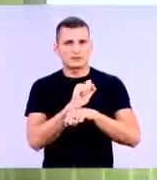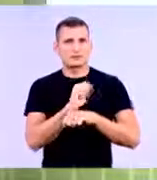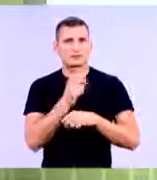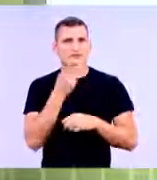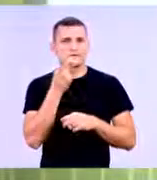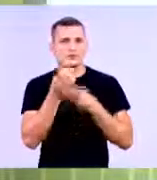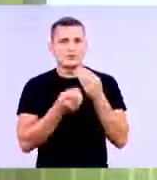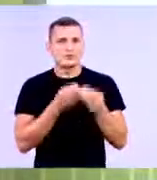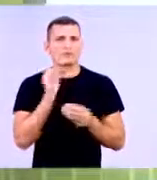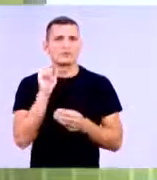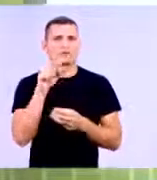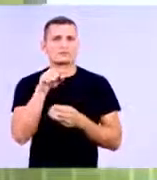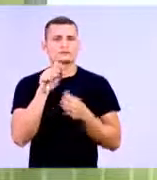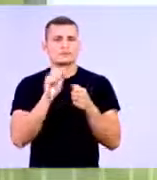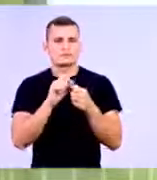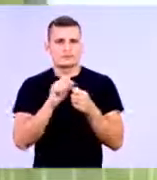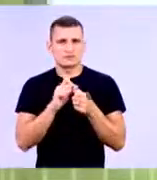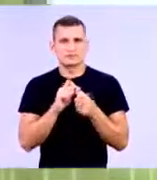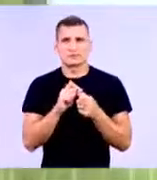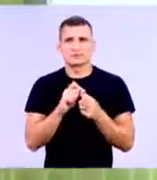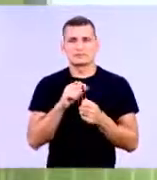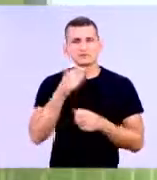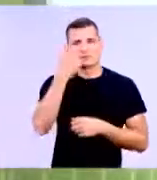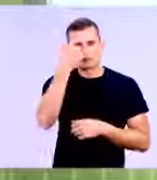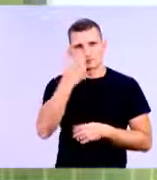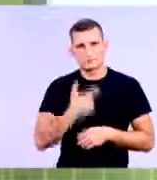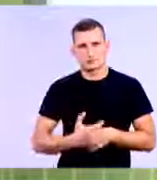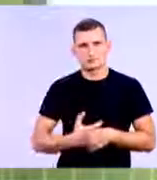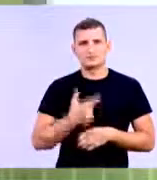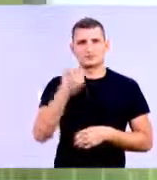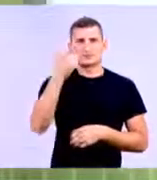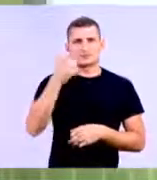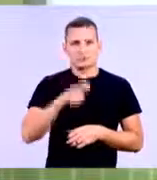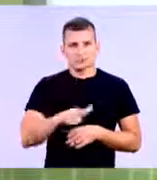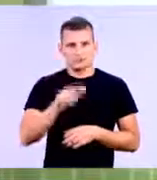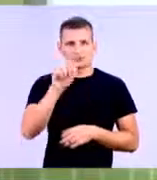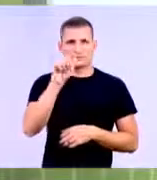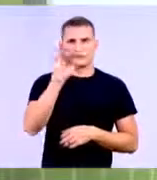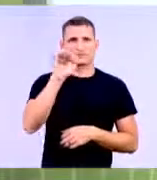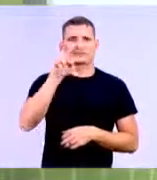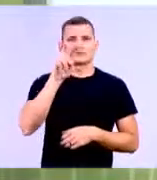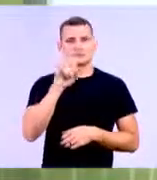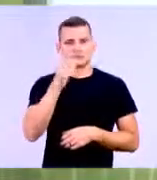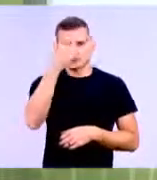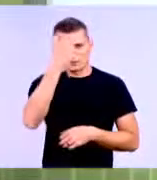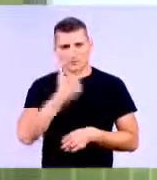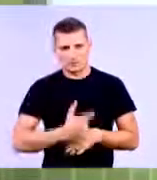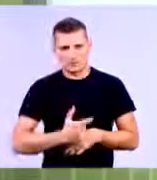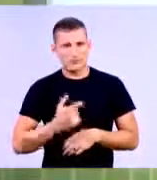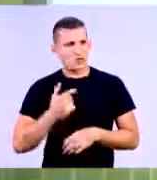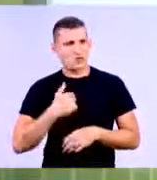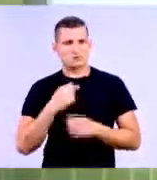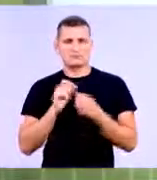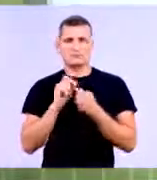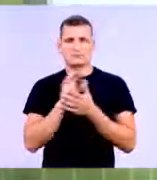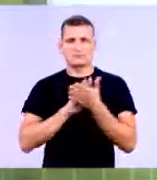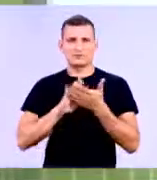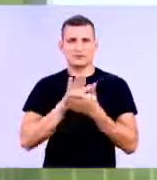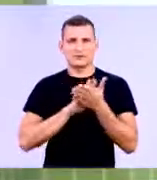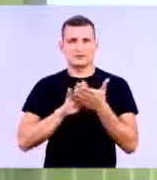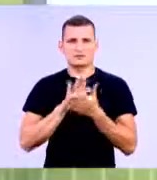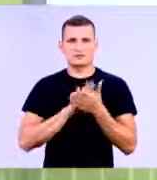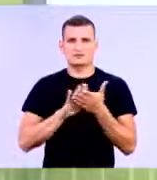Mas o que você fez? Aí o ser humano, de novo, o ser humano ativo, o ser humano diz, não, mas eu não fiz nada. Não